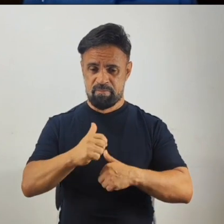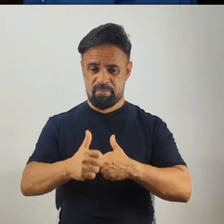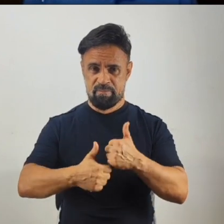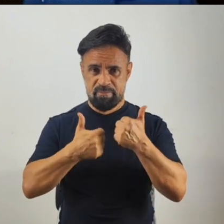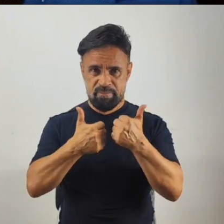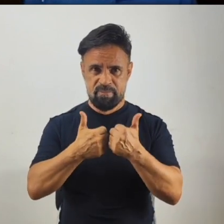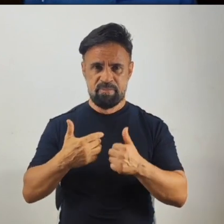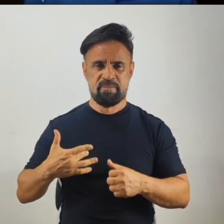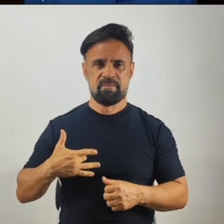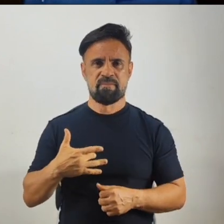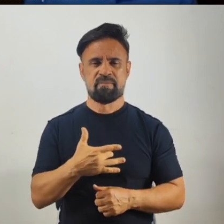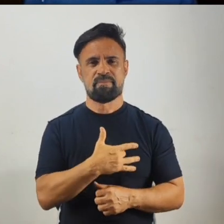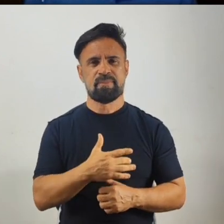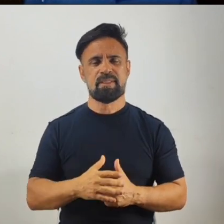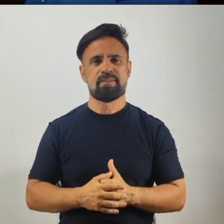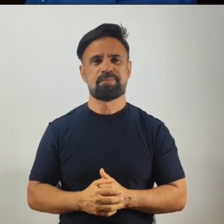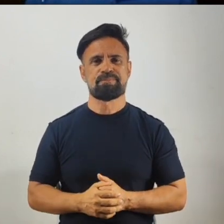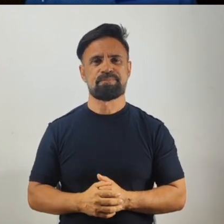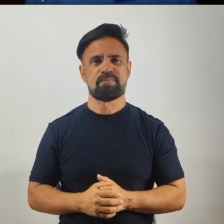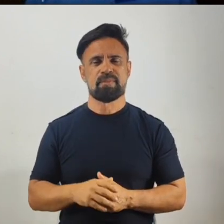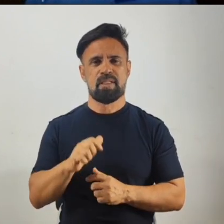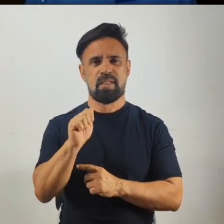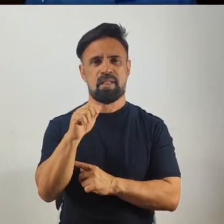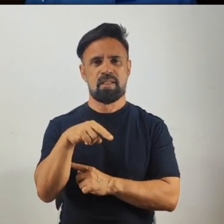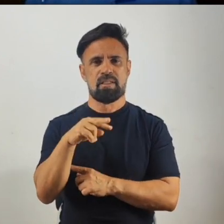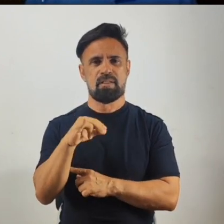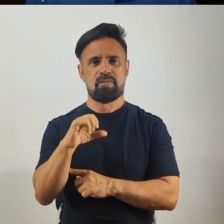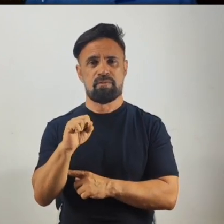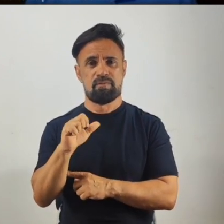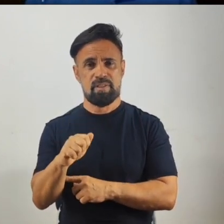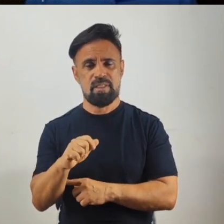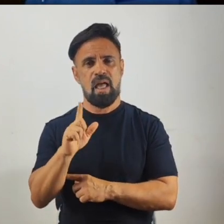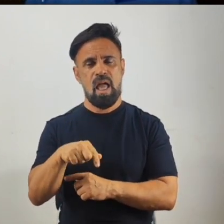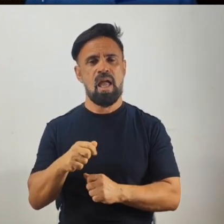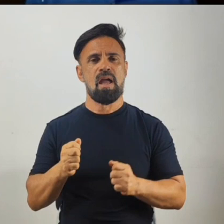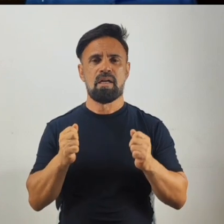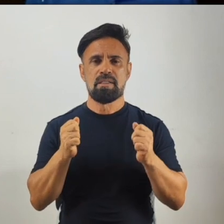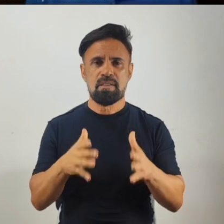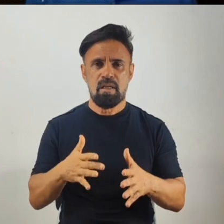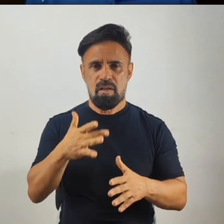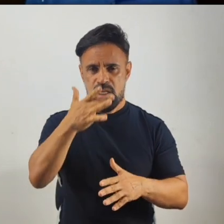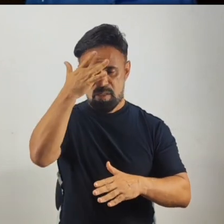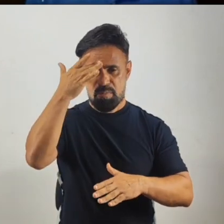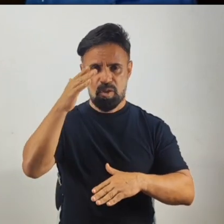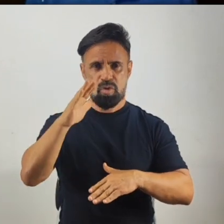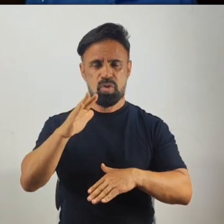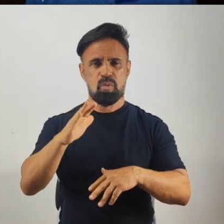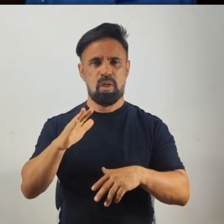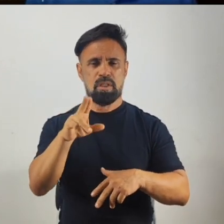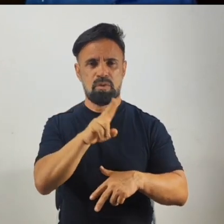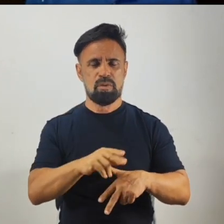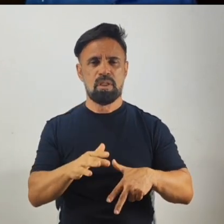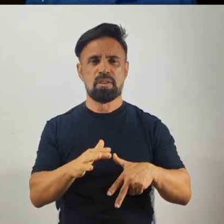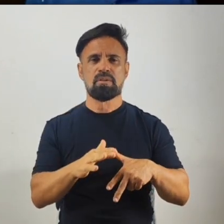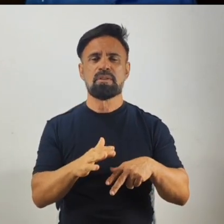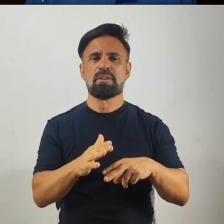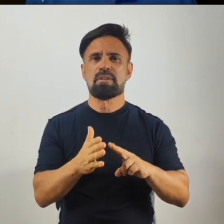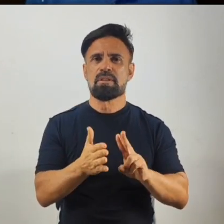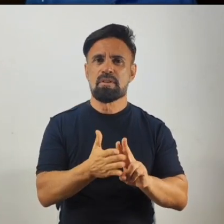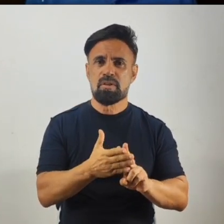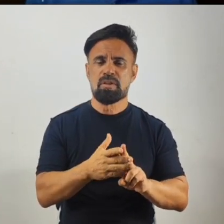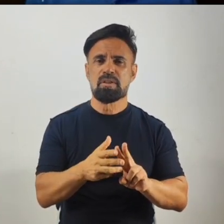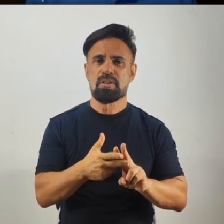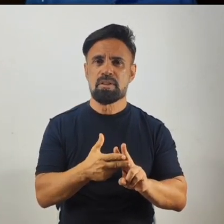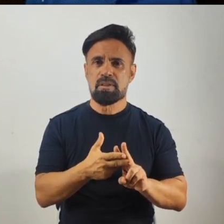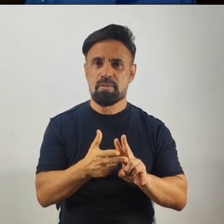As boas práticas em saúde da Anvisa São ações que os prestadores de